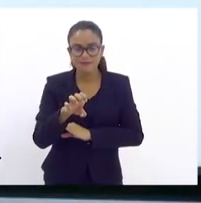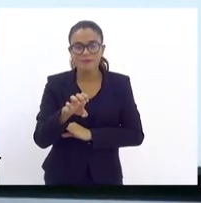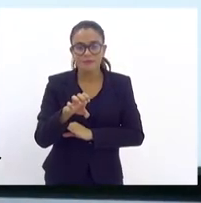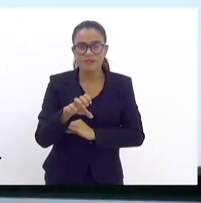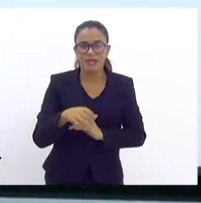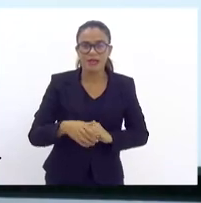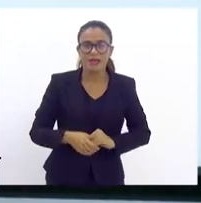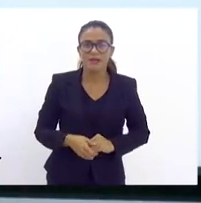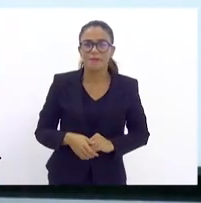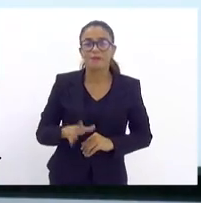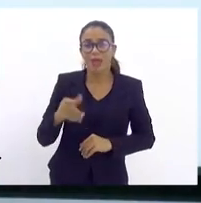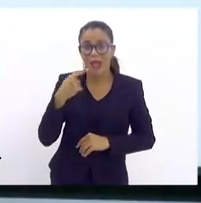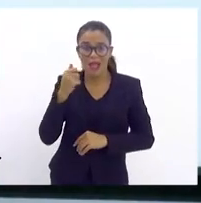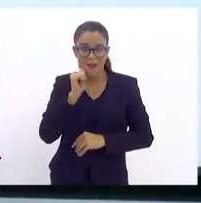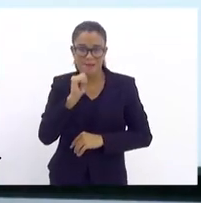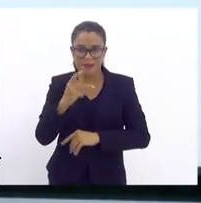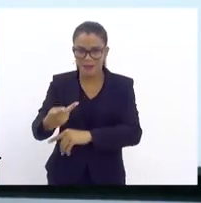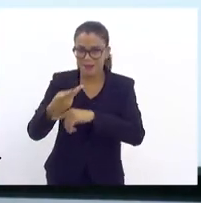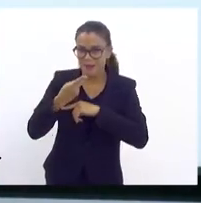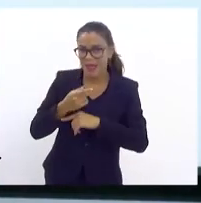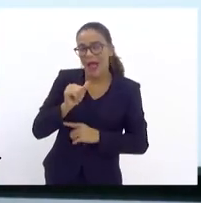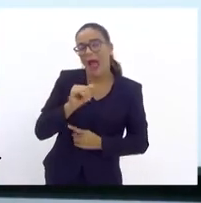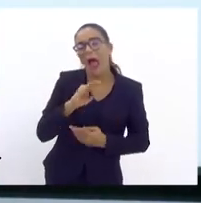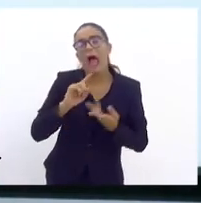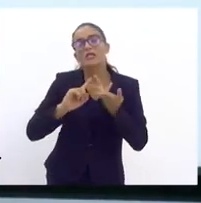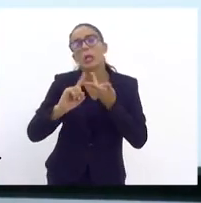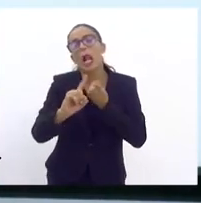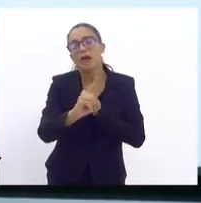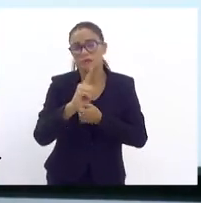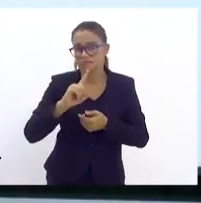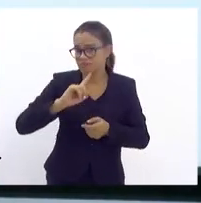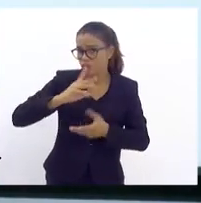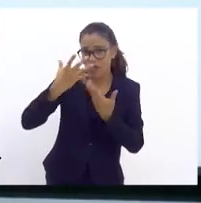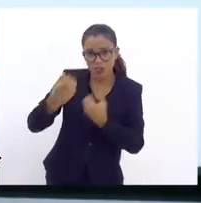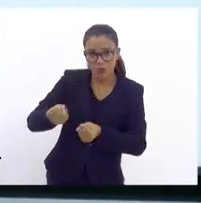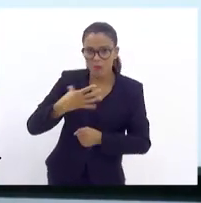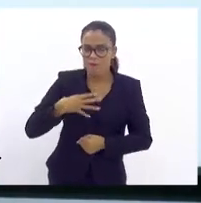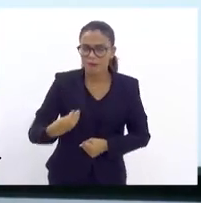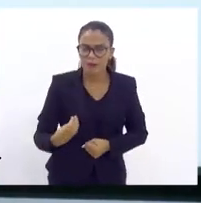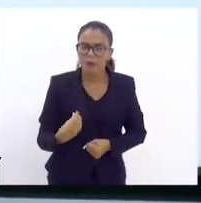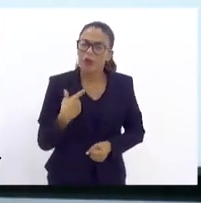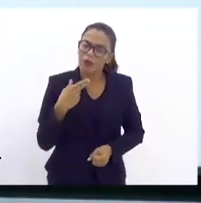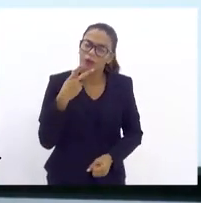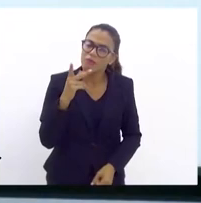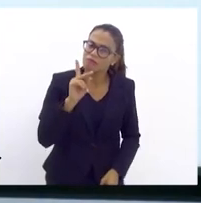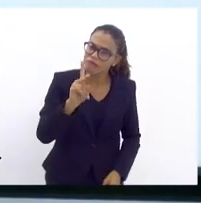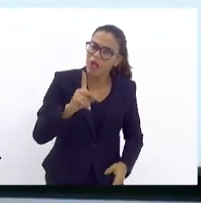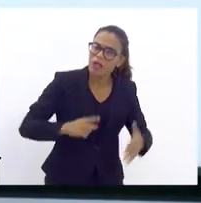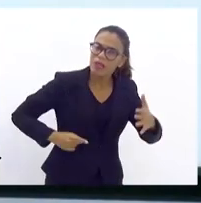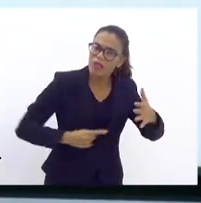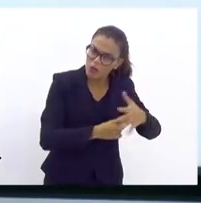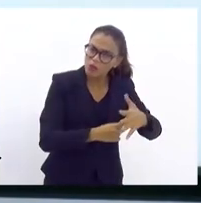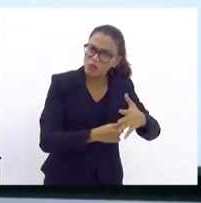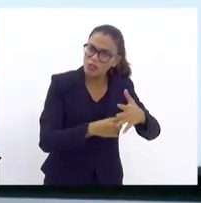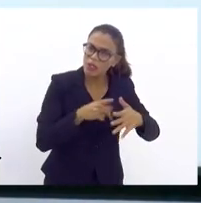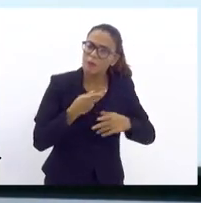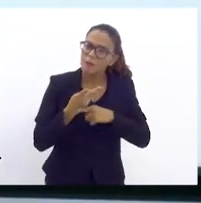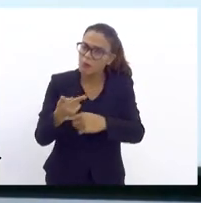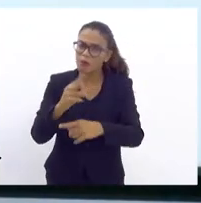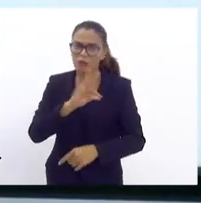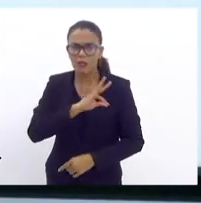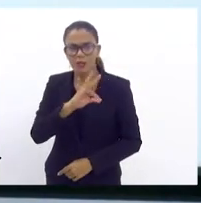as mães me procuram e falam olha mas a escola A B C e D negar a matrícula do meu filho eu falo denuncie vai na